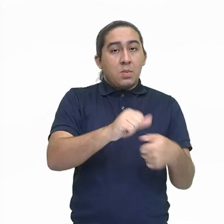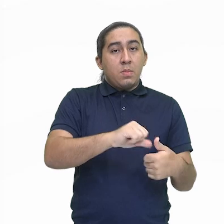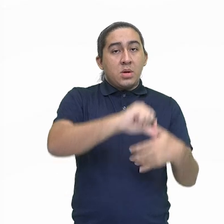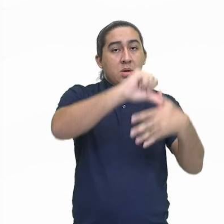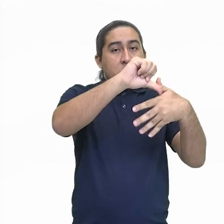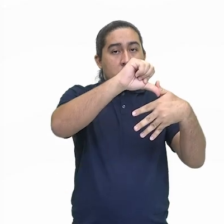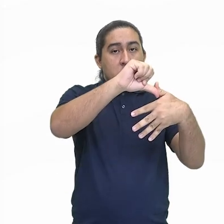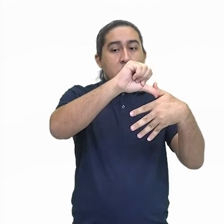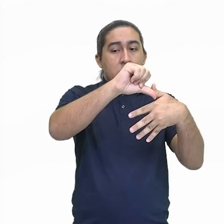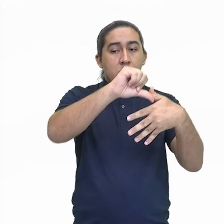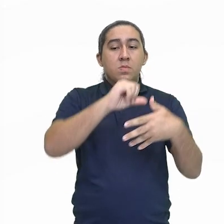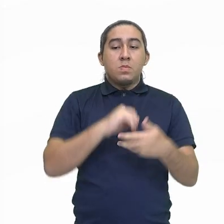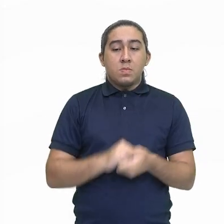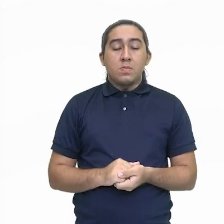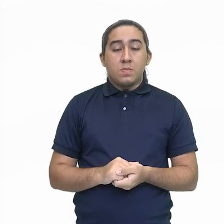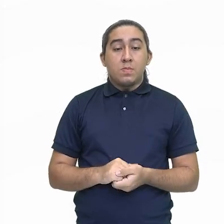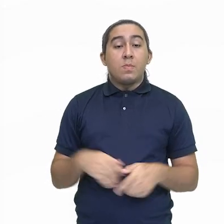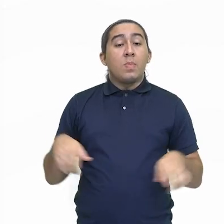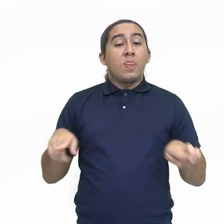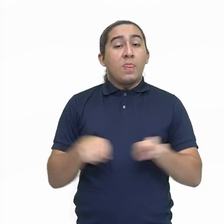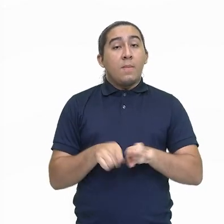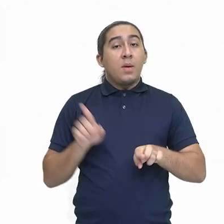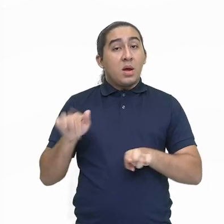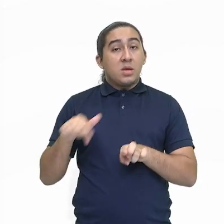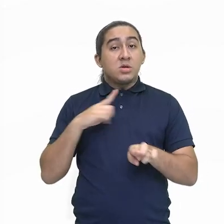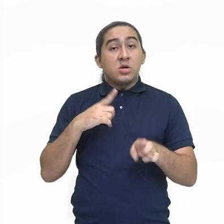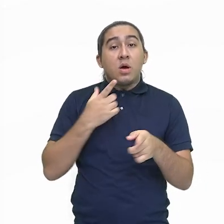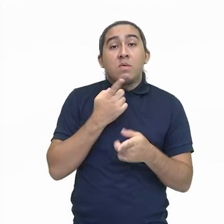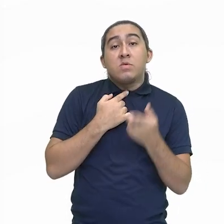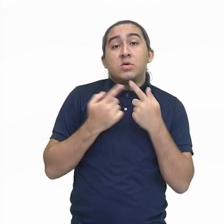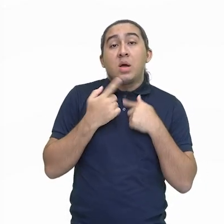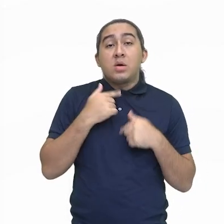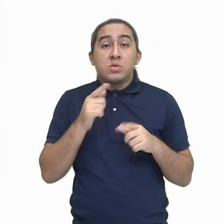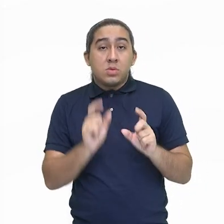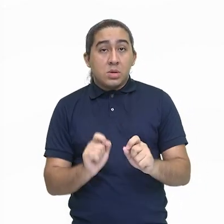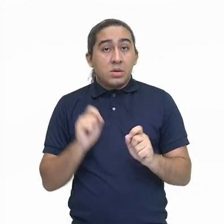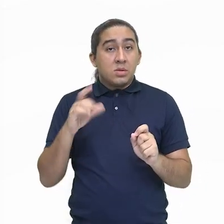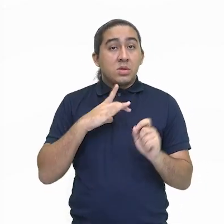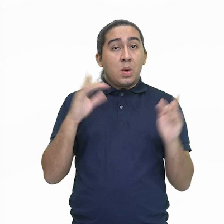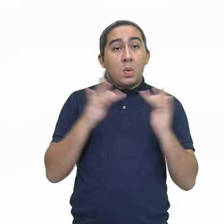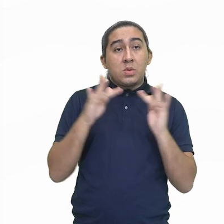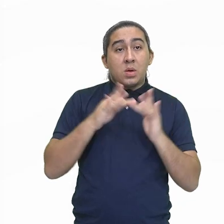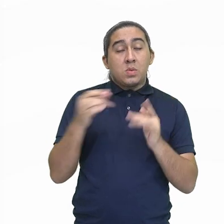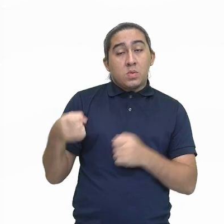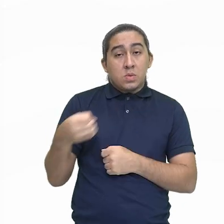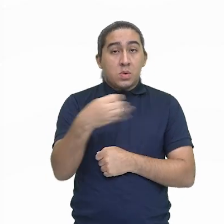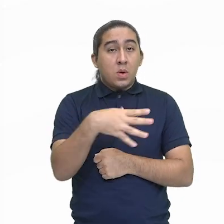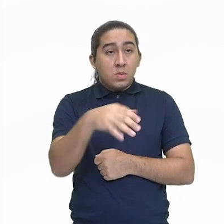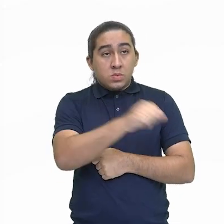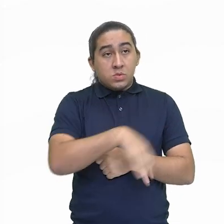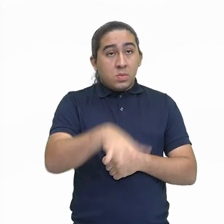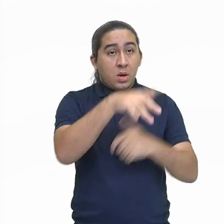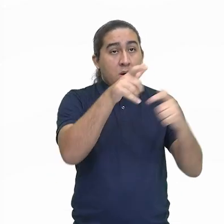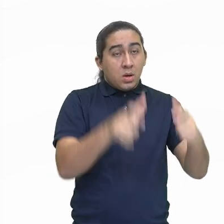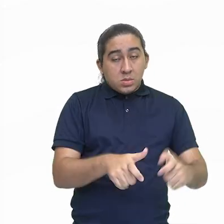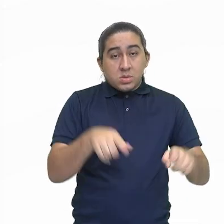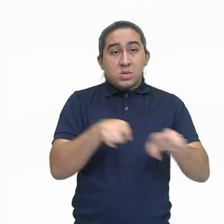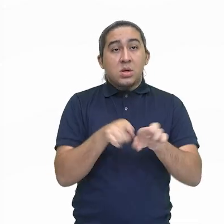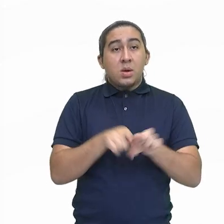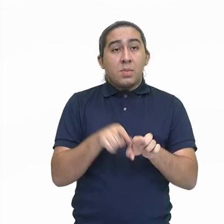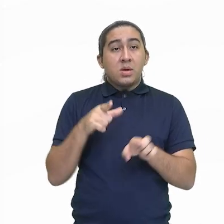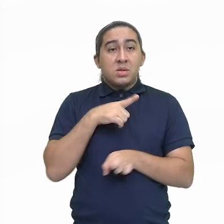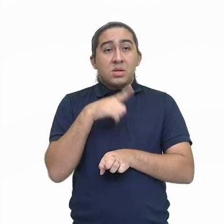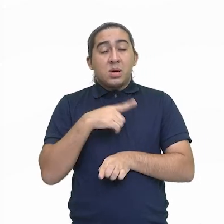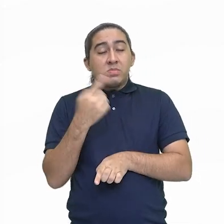nosso continente, e aí eles estavam motivados a acessar novas terras, né, a explorar essas novas